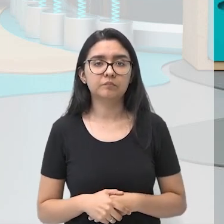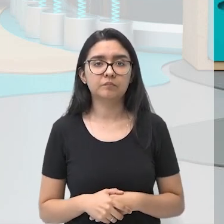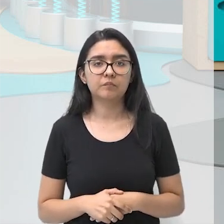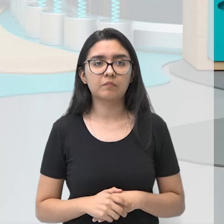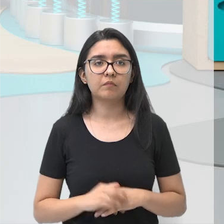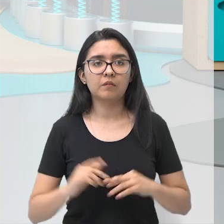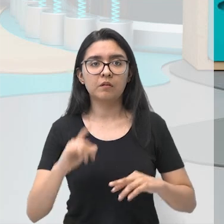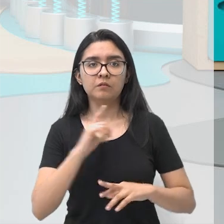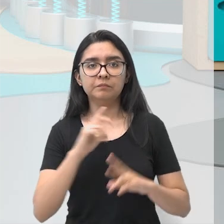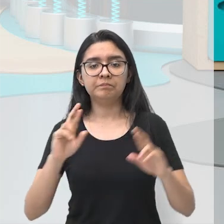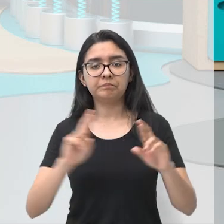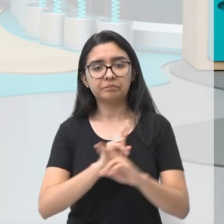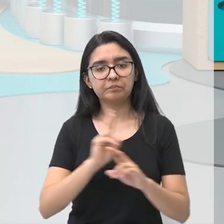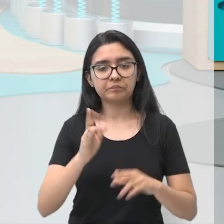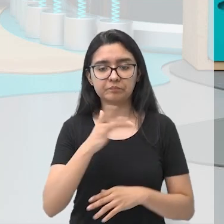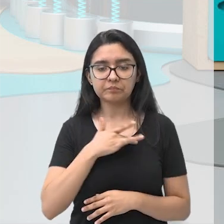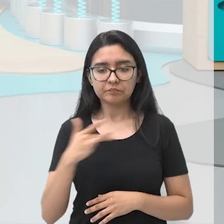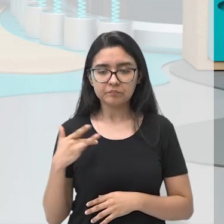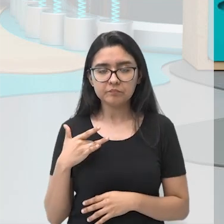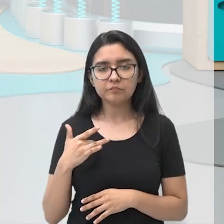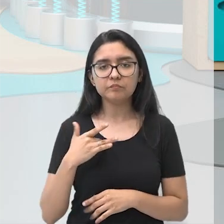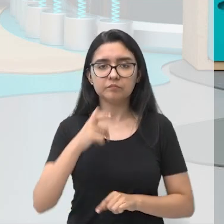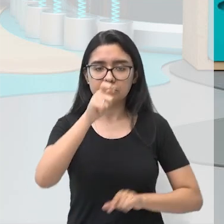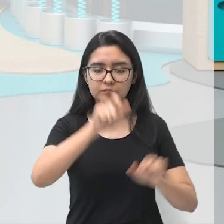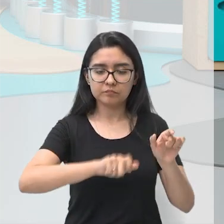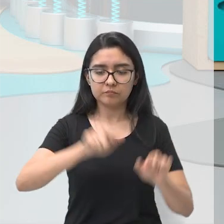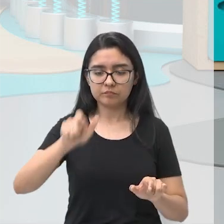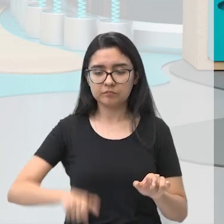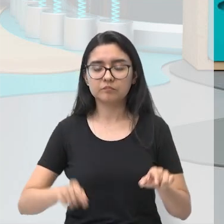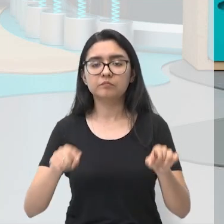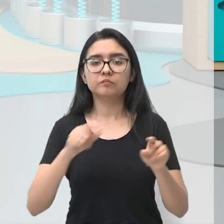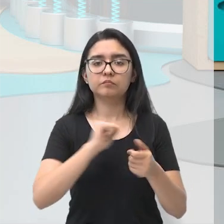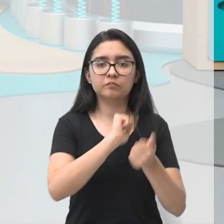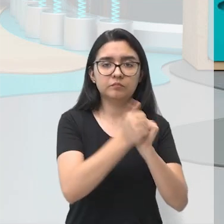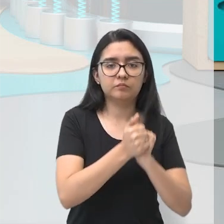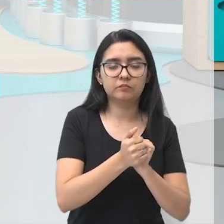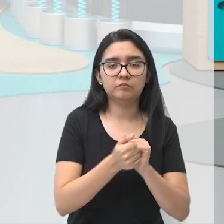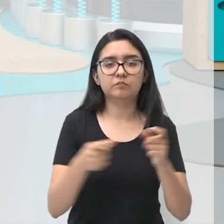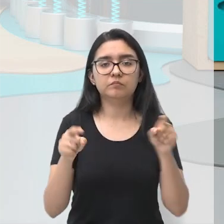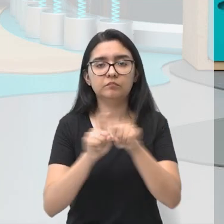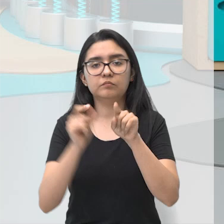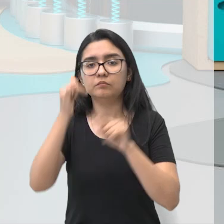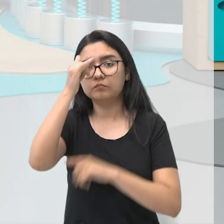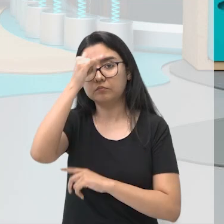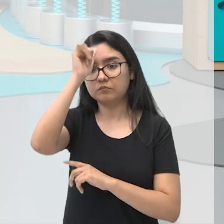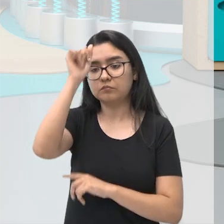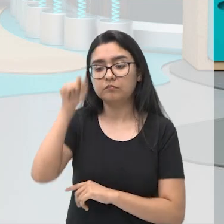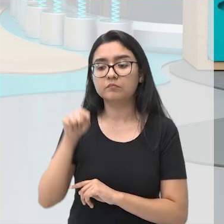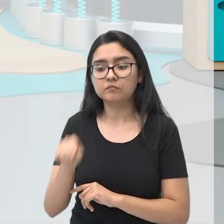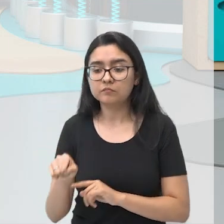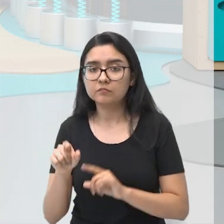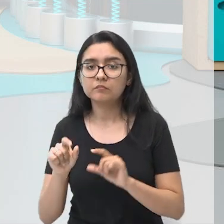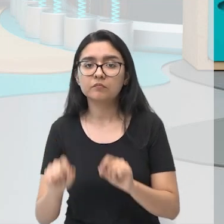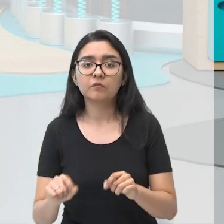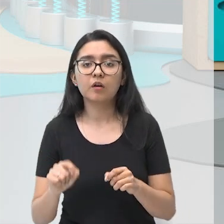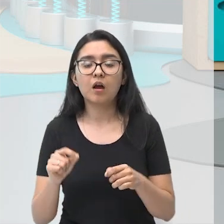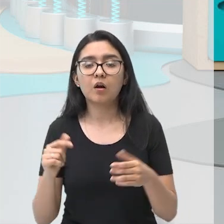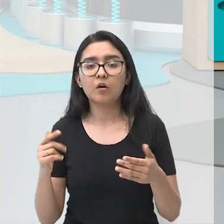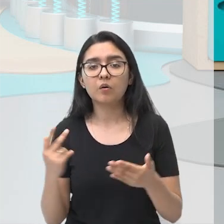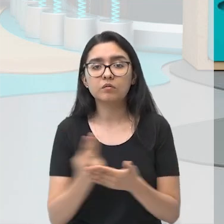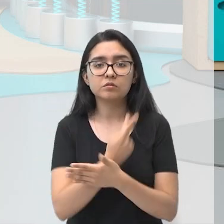ela tem relação ali à saúde das pessoas, aos esportes e ainda evita que elas se machuquem